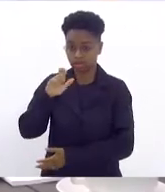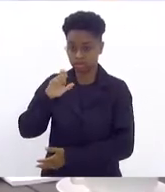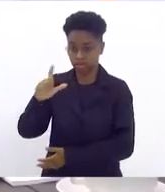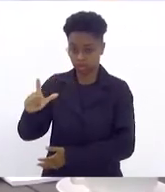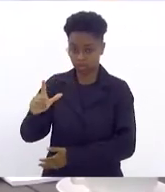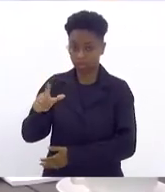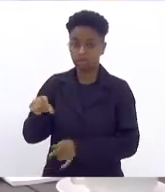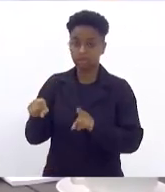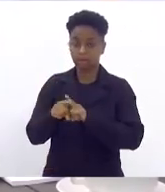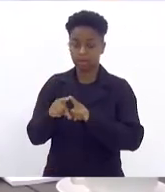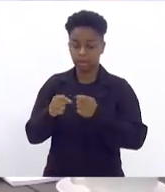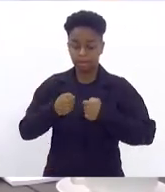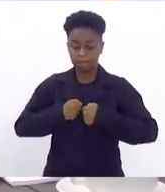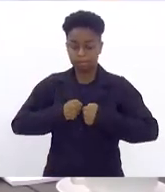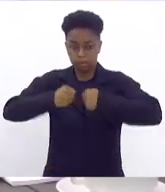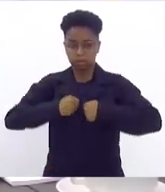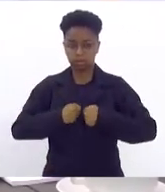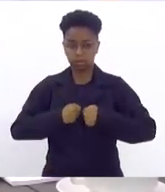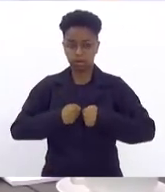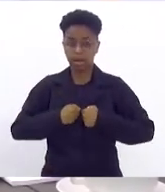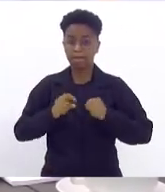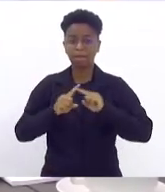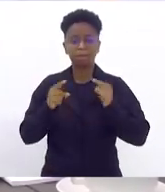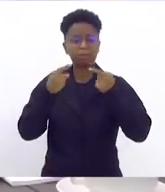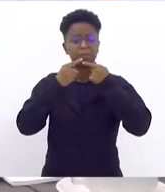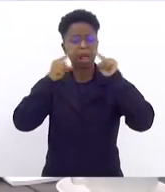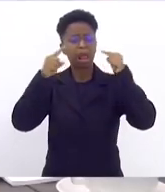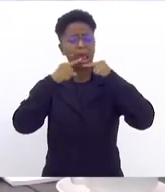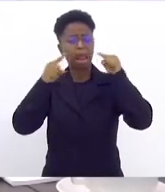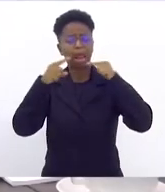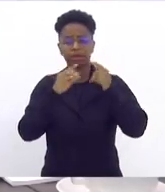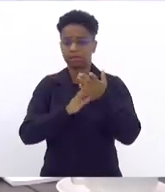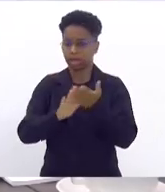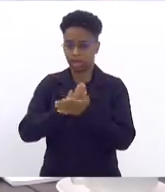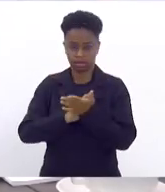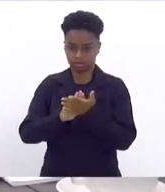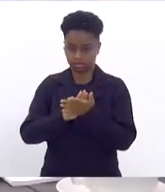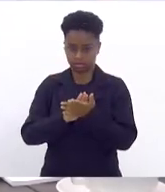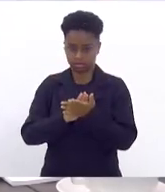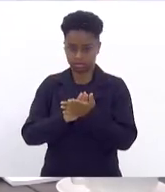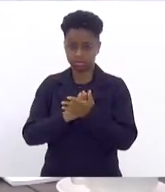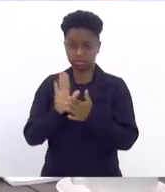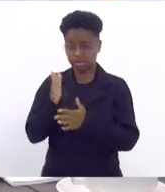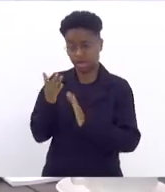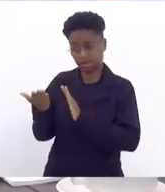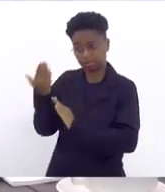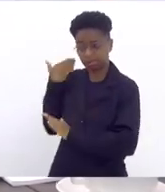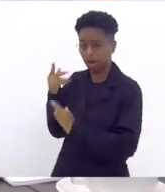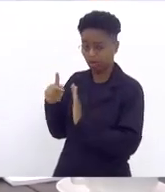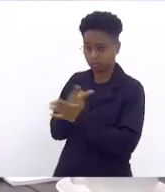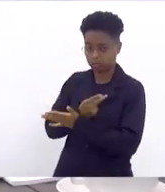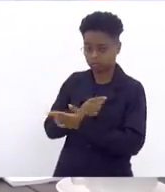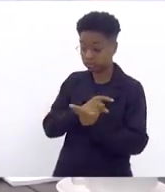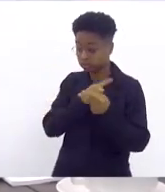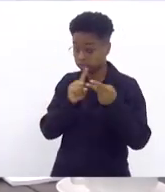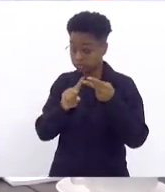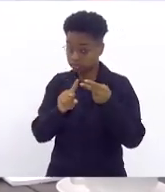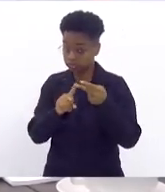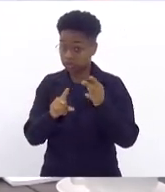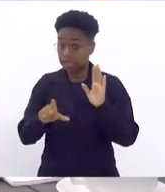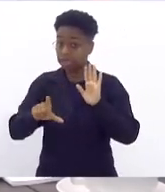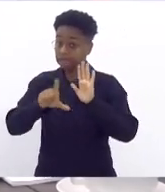desfibrilador, e não foram contestadas. Argumento 1, precedente. Argumento 2, a lei